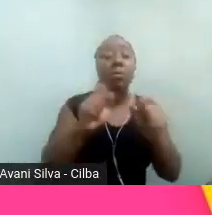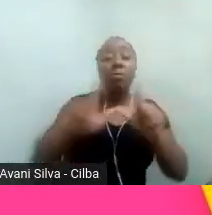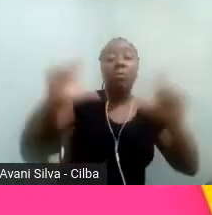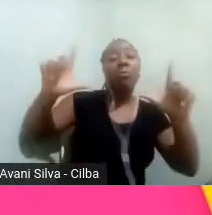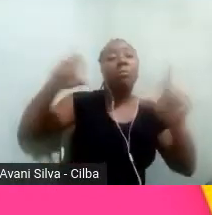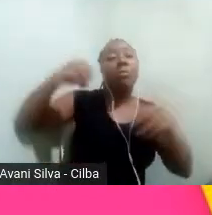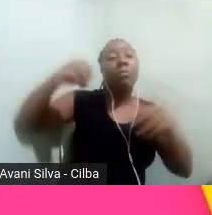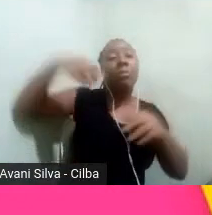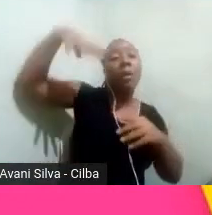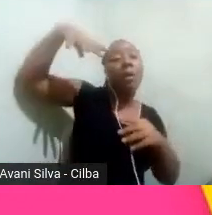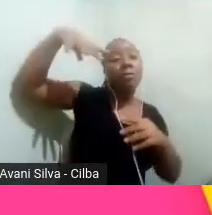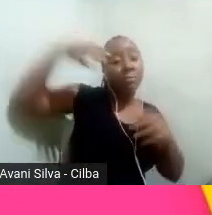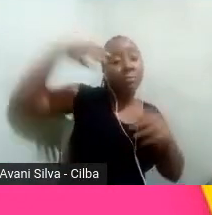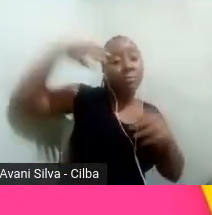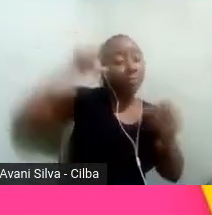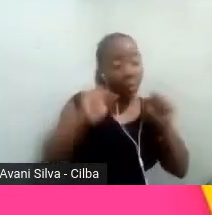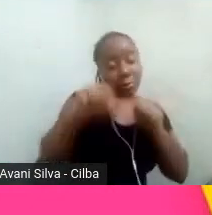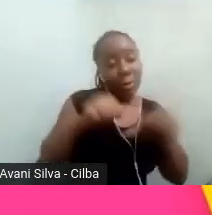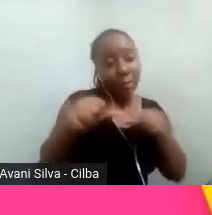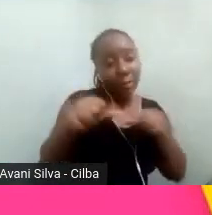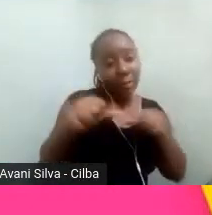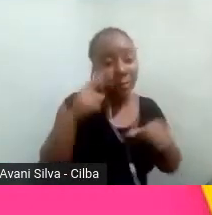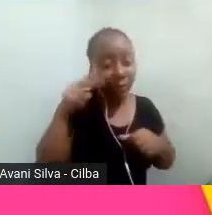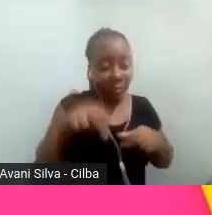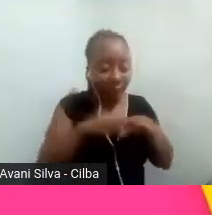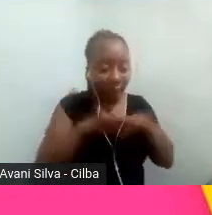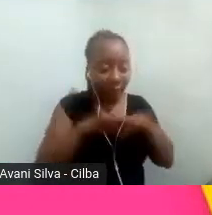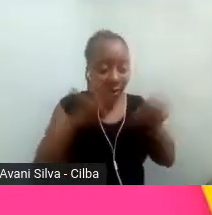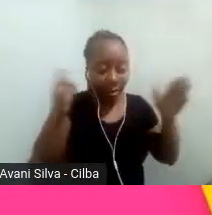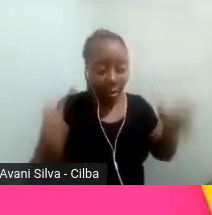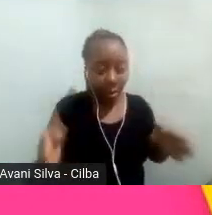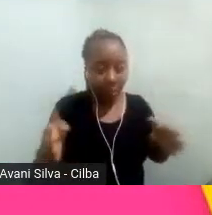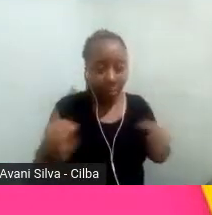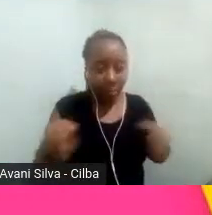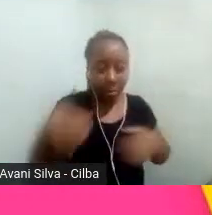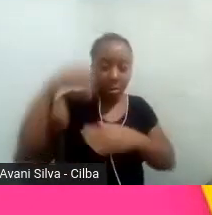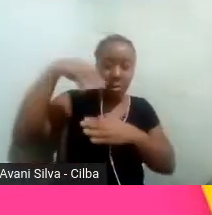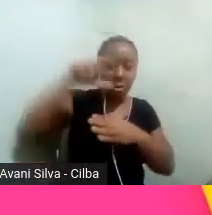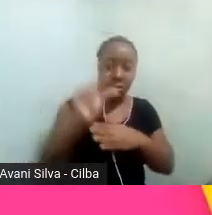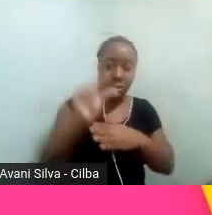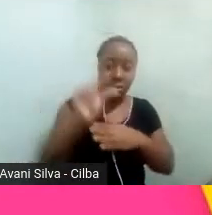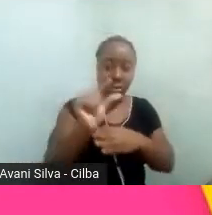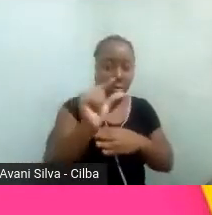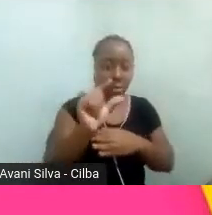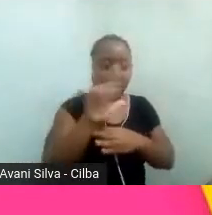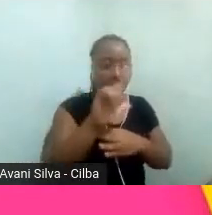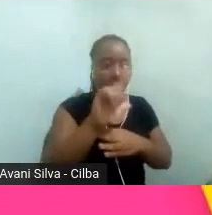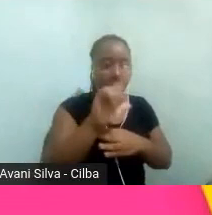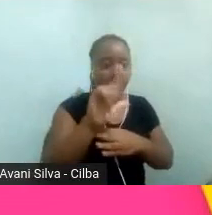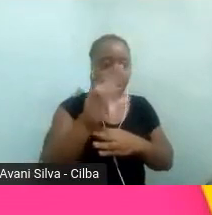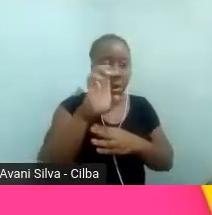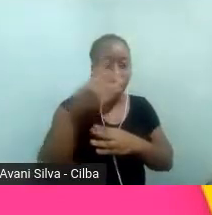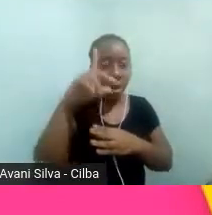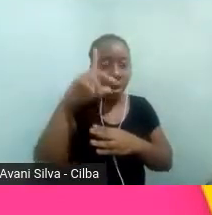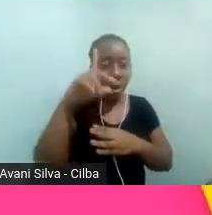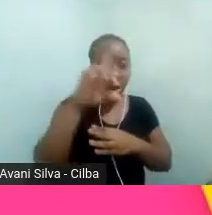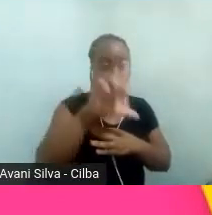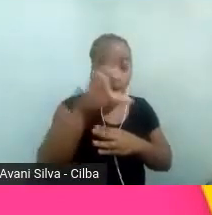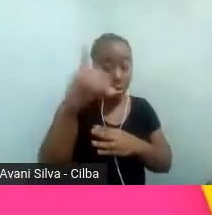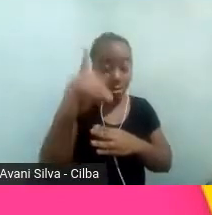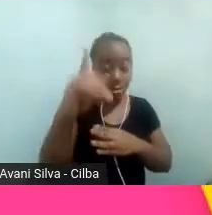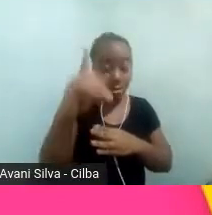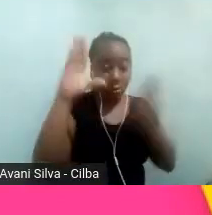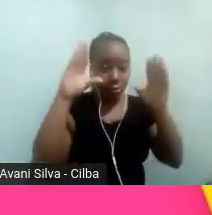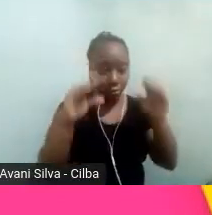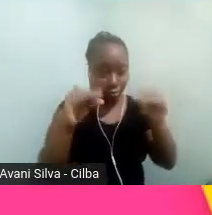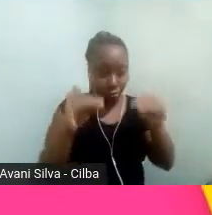Como vocês podem ver aqui na mesa, o LED está apagado. Eu vou verificar aqui